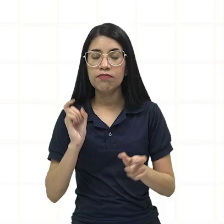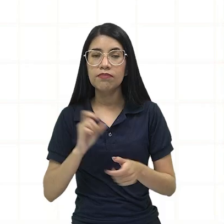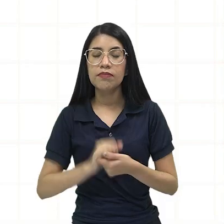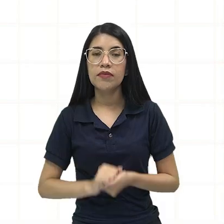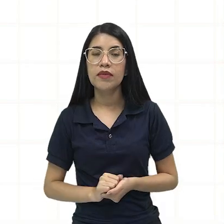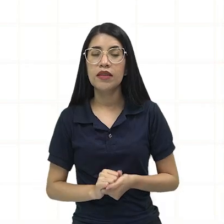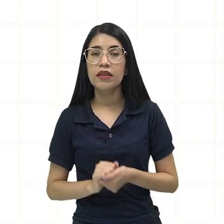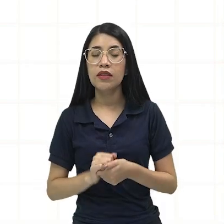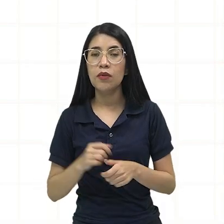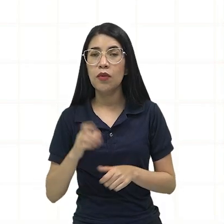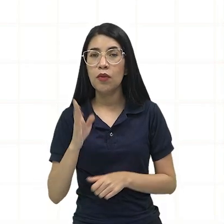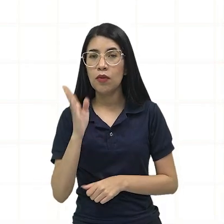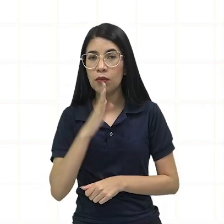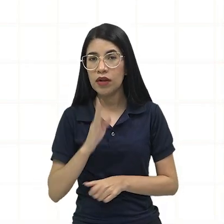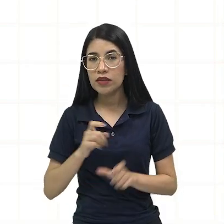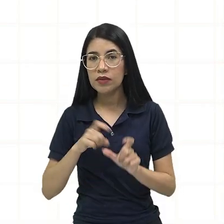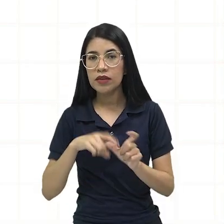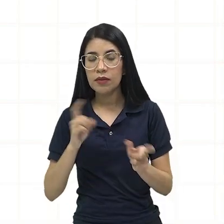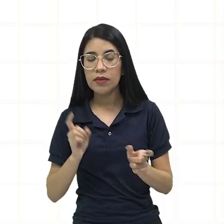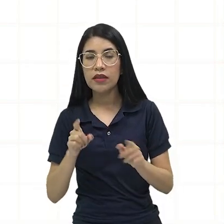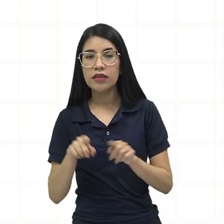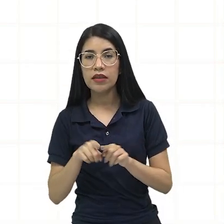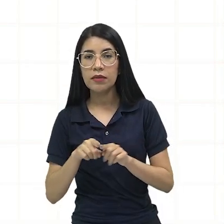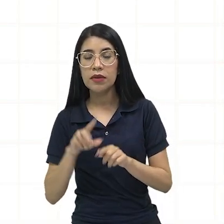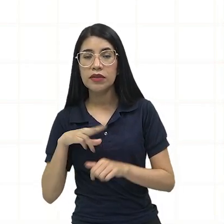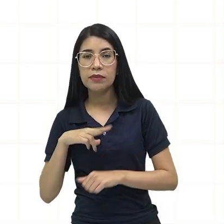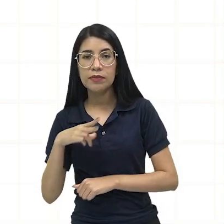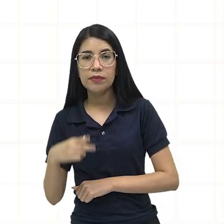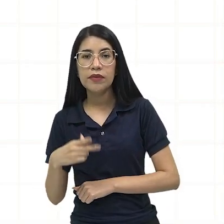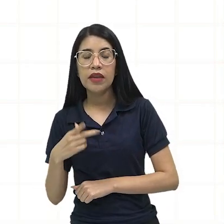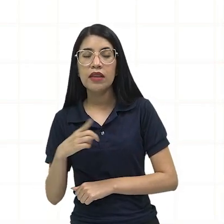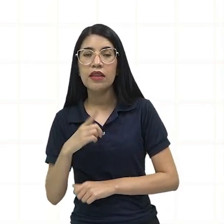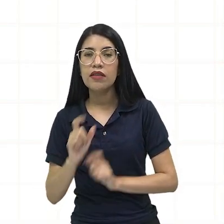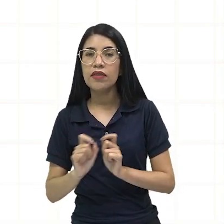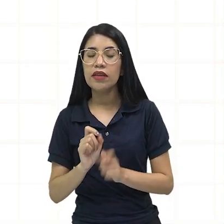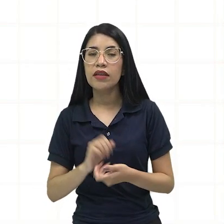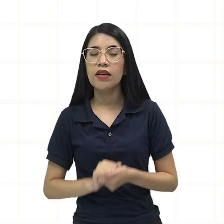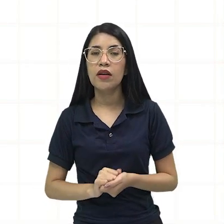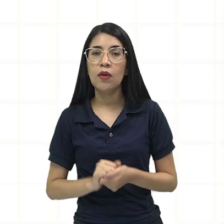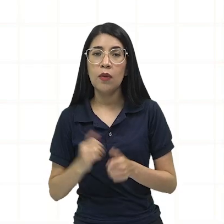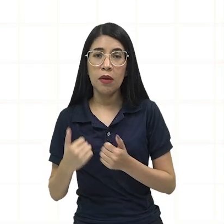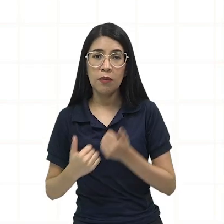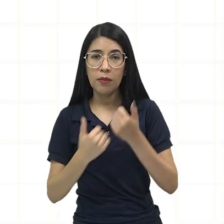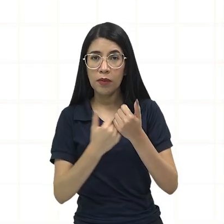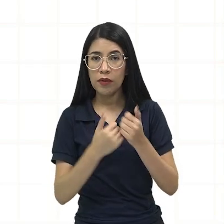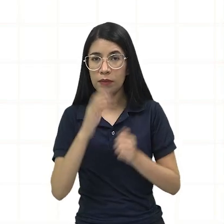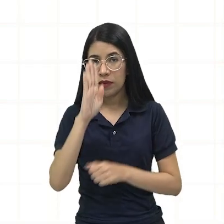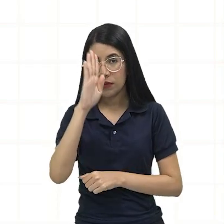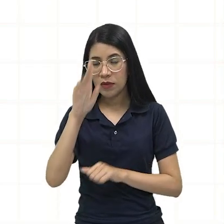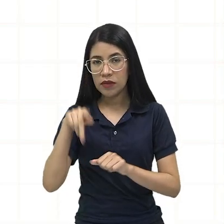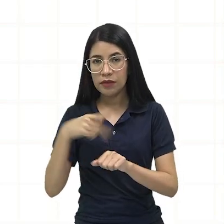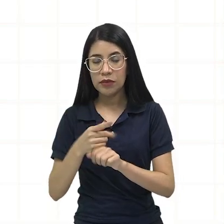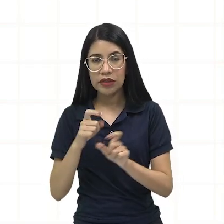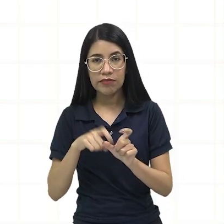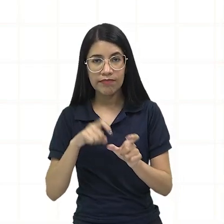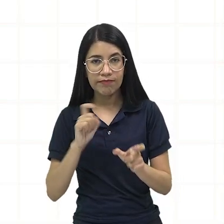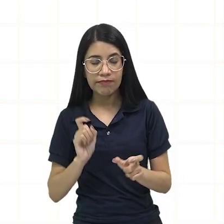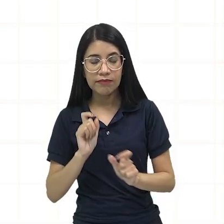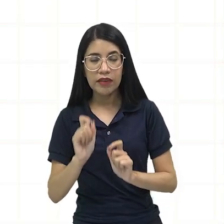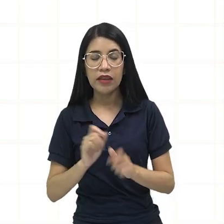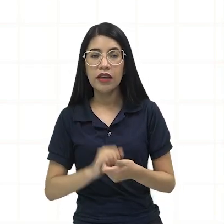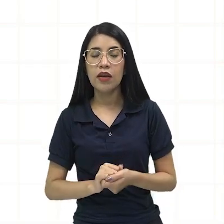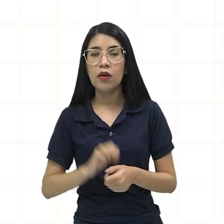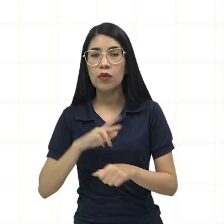Brasil independente de Portugal, que teve ali como um dos principais apoiadores após a emancipação política os